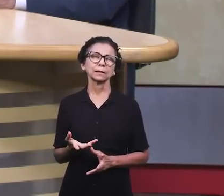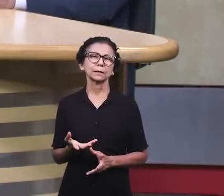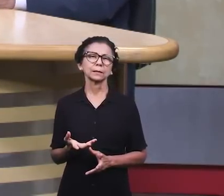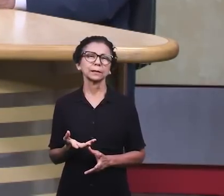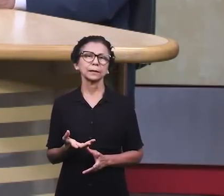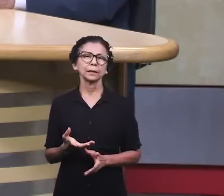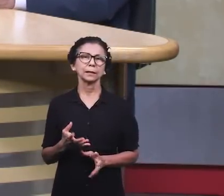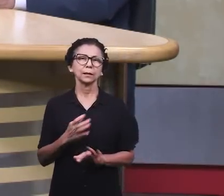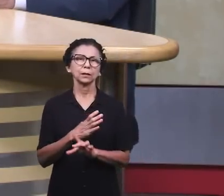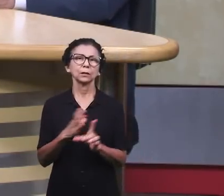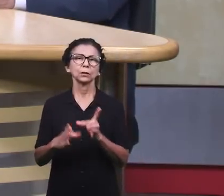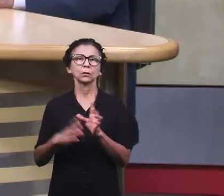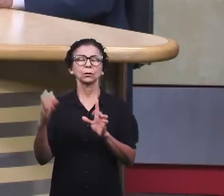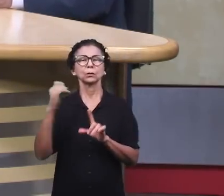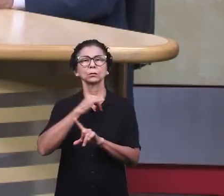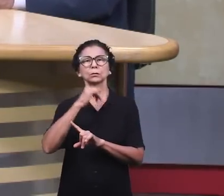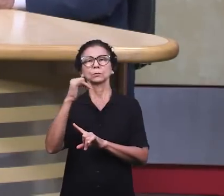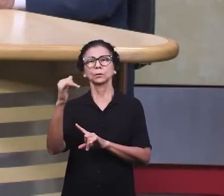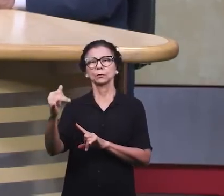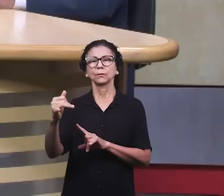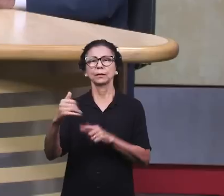veio o culto profético, o senhor,